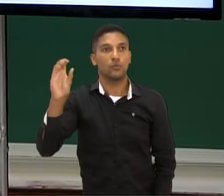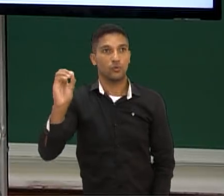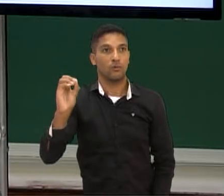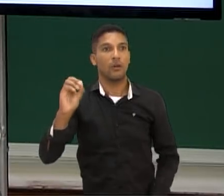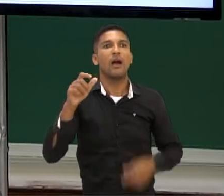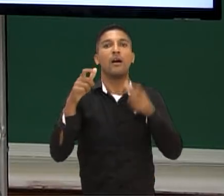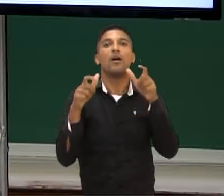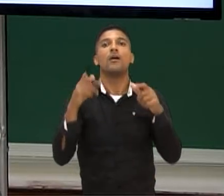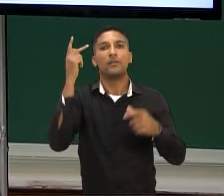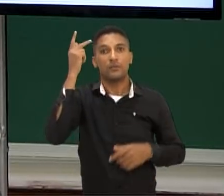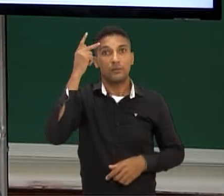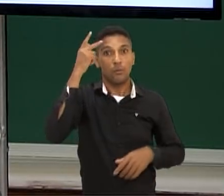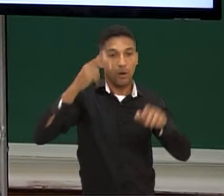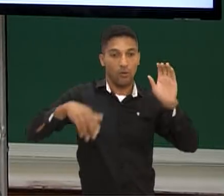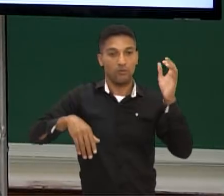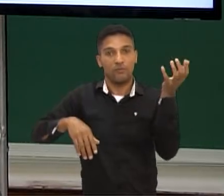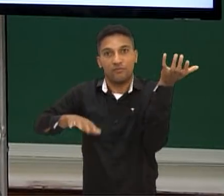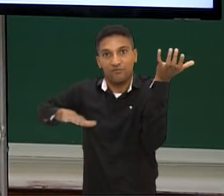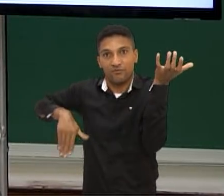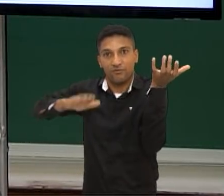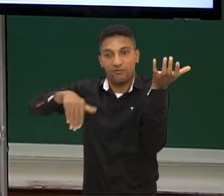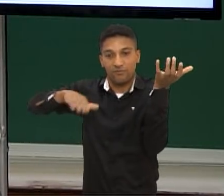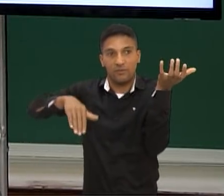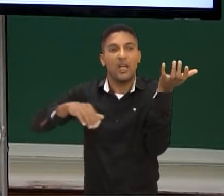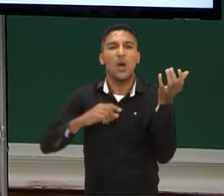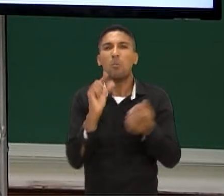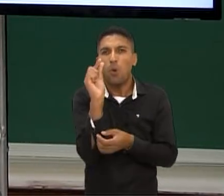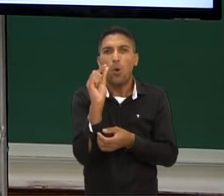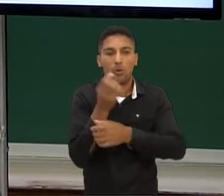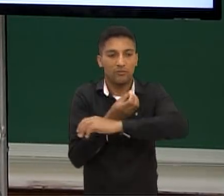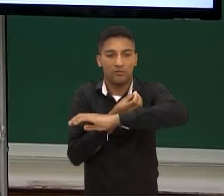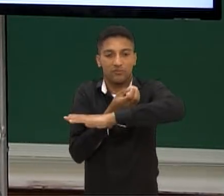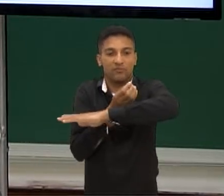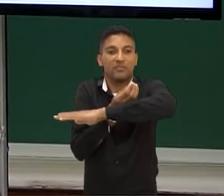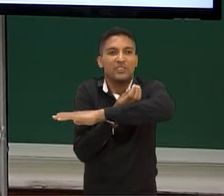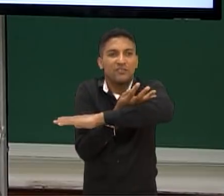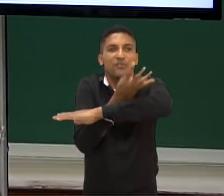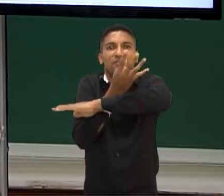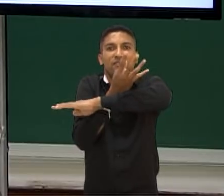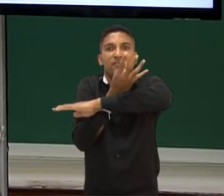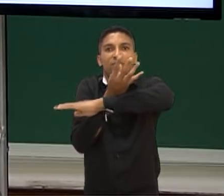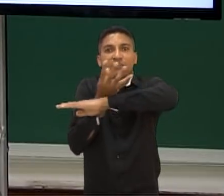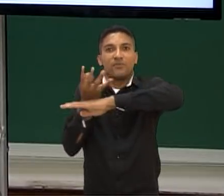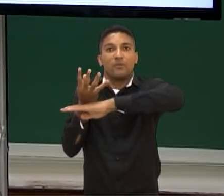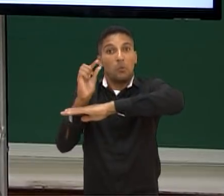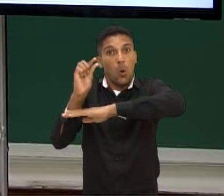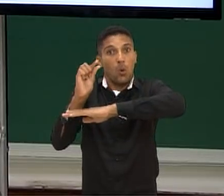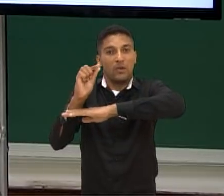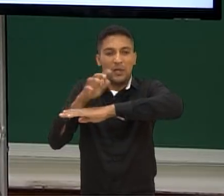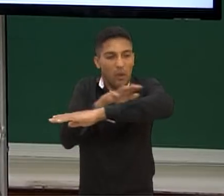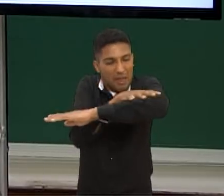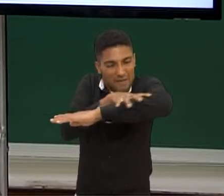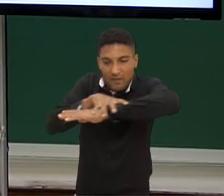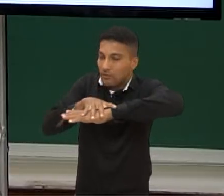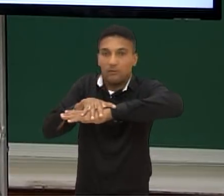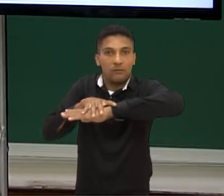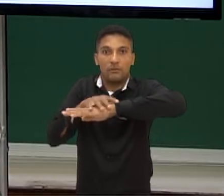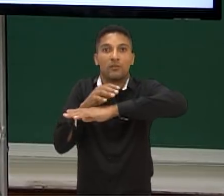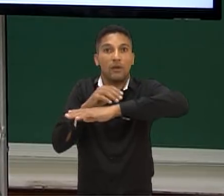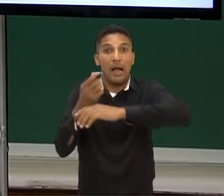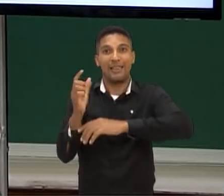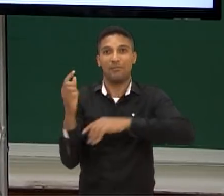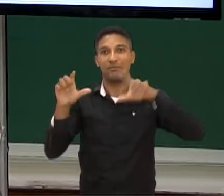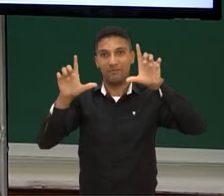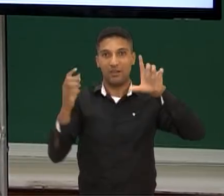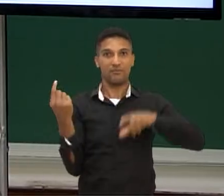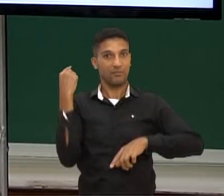Paulo, essa vegetação é um pouquinho mais alta, é um arbusto, não é tão rasteira quanto as outras que nós vimos nas